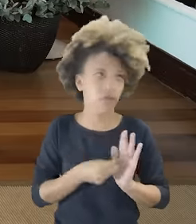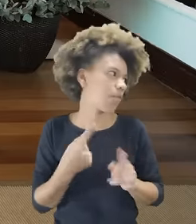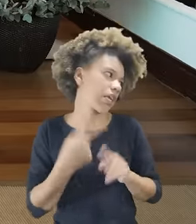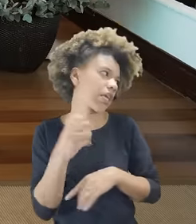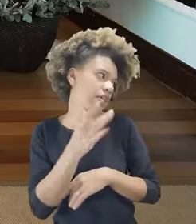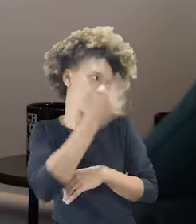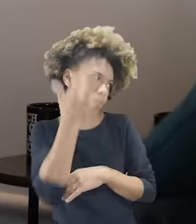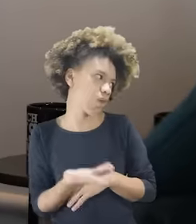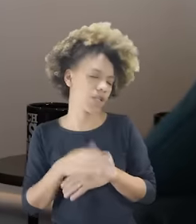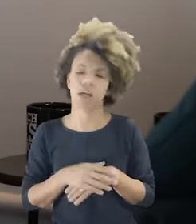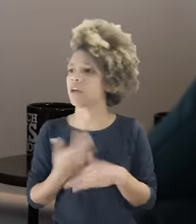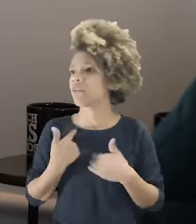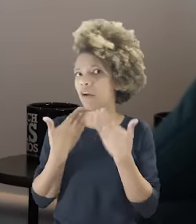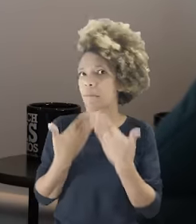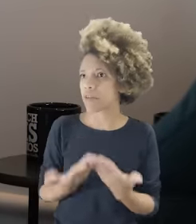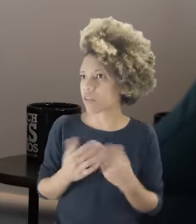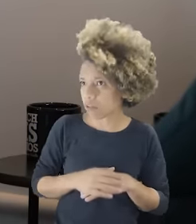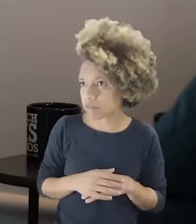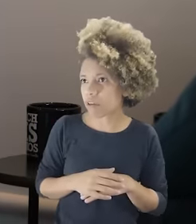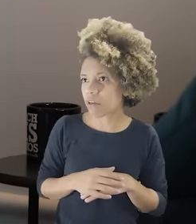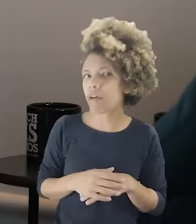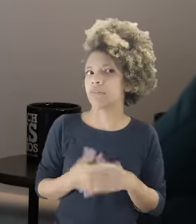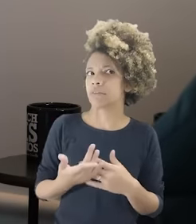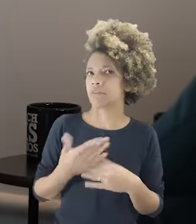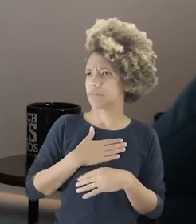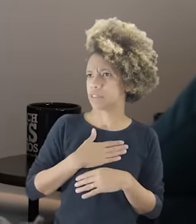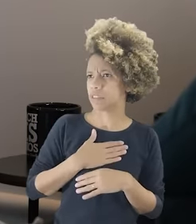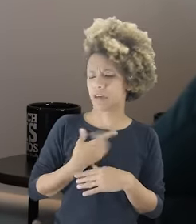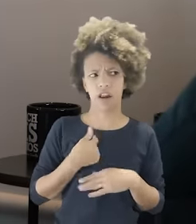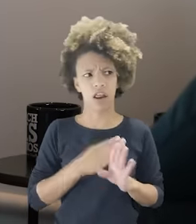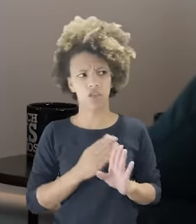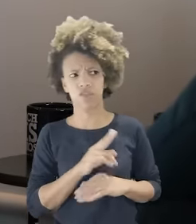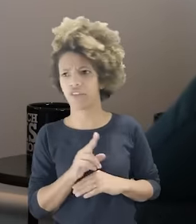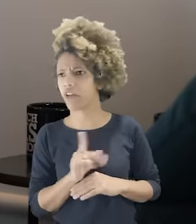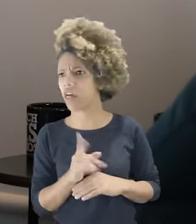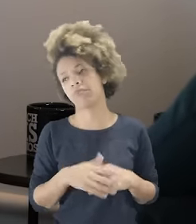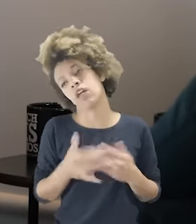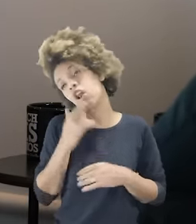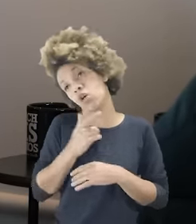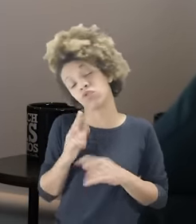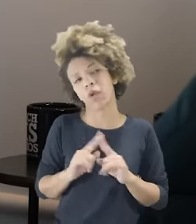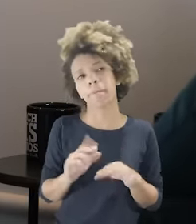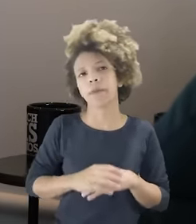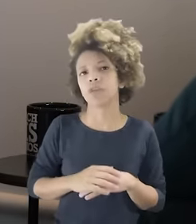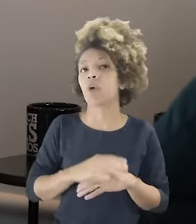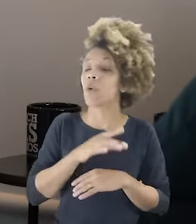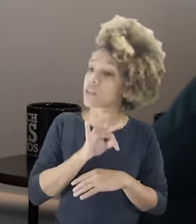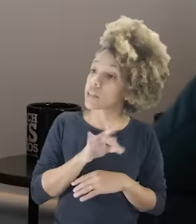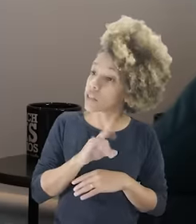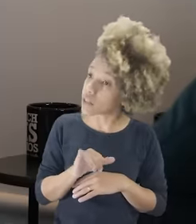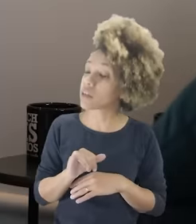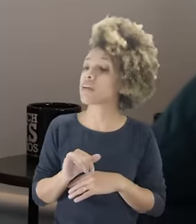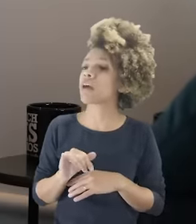são 15 pessoas e eu fico impressionado até uma paciente minha não vai revelar o nome dela obviamente né mas ela tava falando do TDI